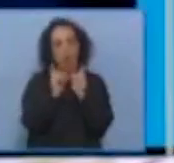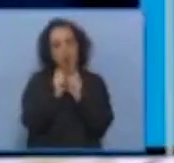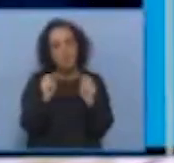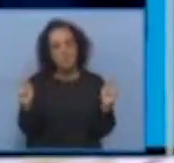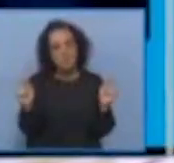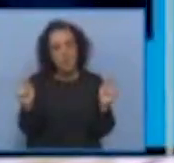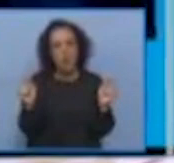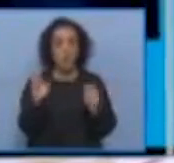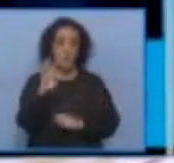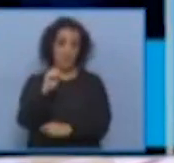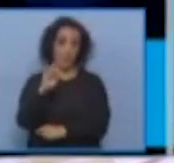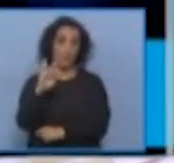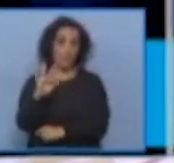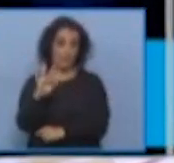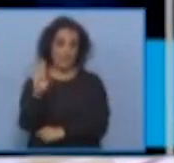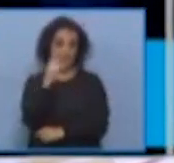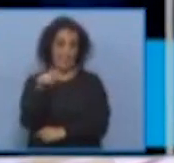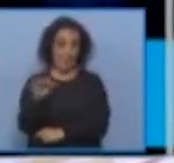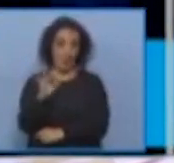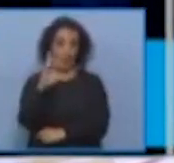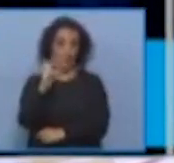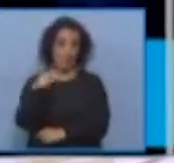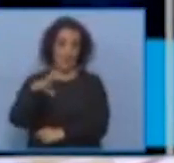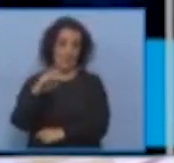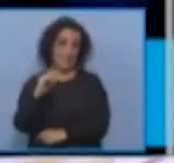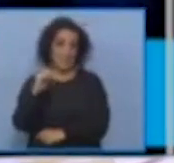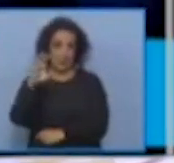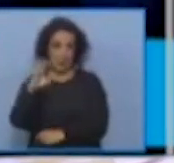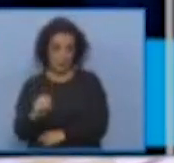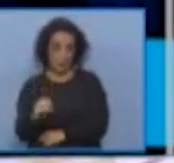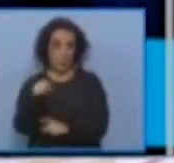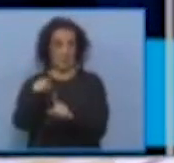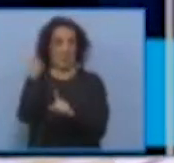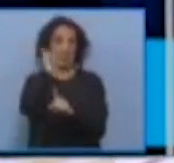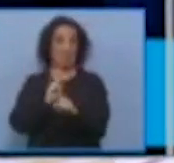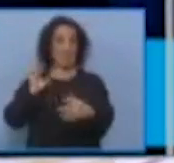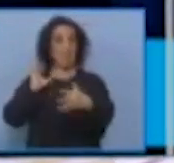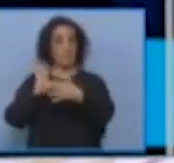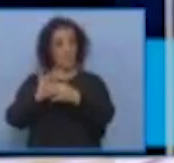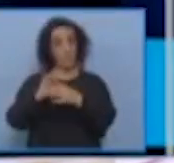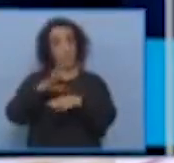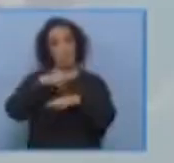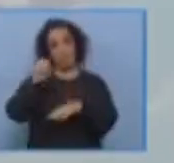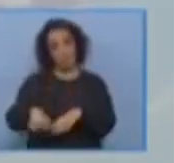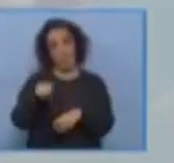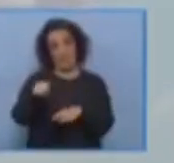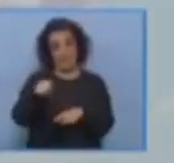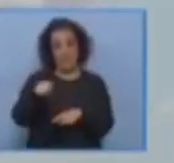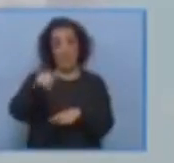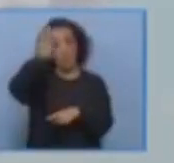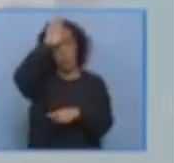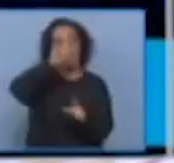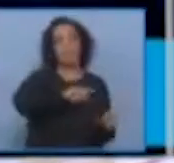que é, aliás, aquilo que se comemora e aquilo que determina a ida do Papa ao Abu Dhabi.